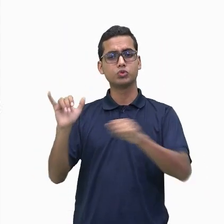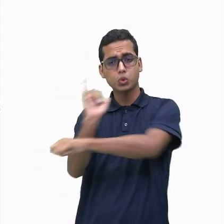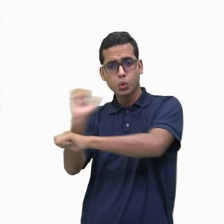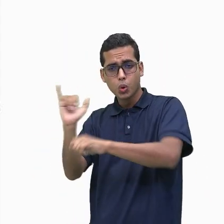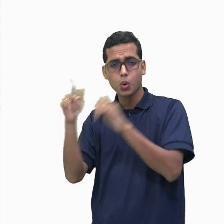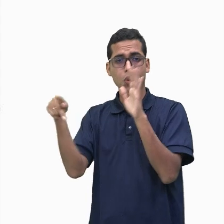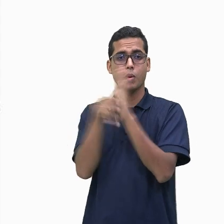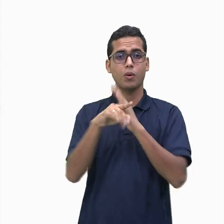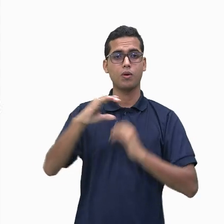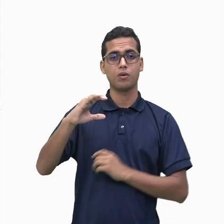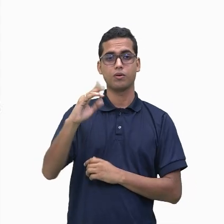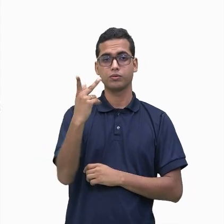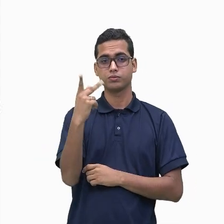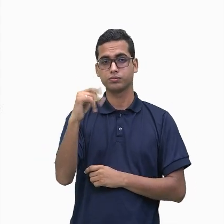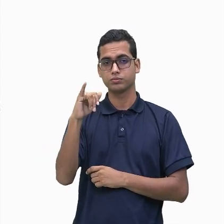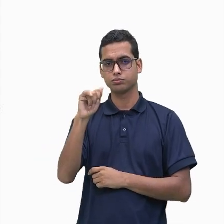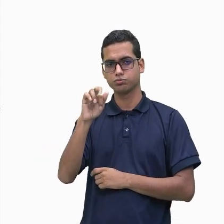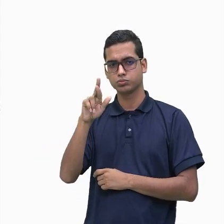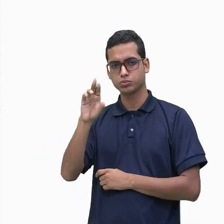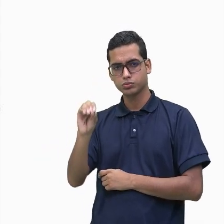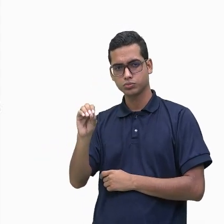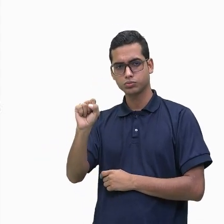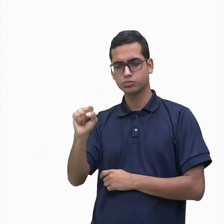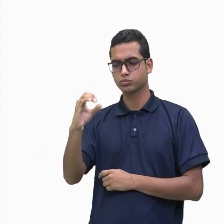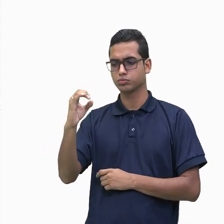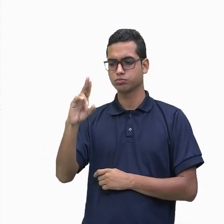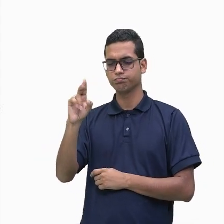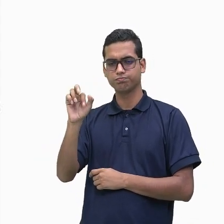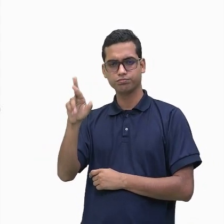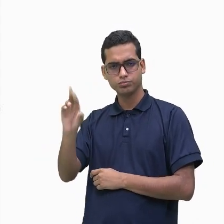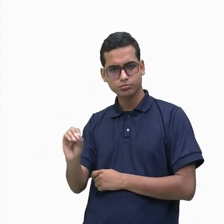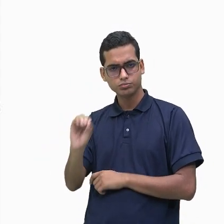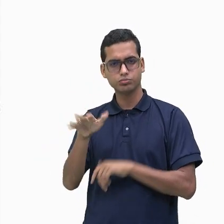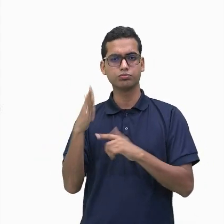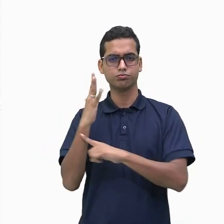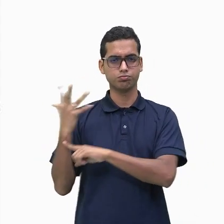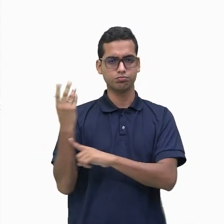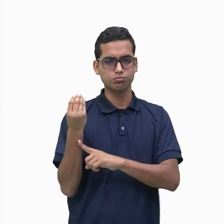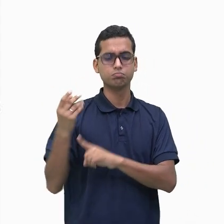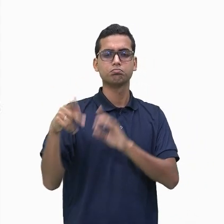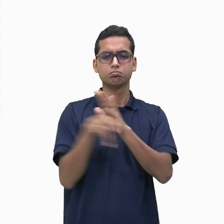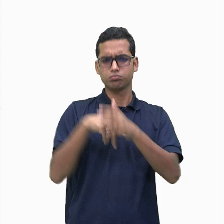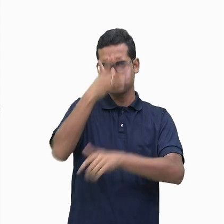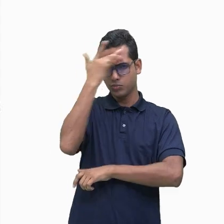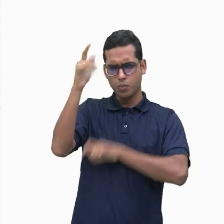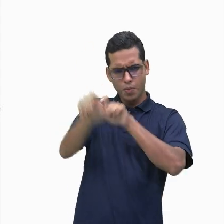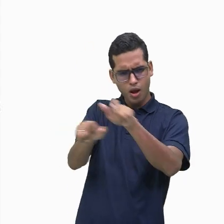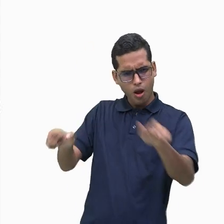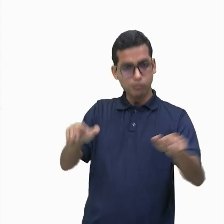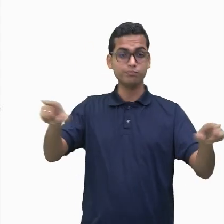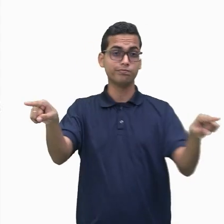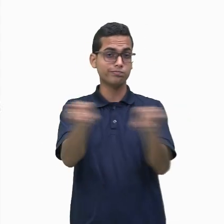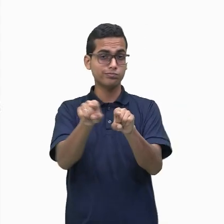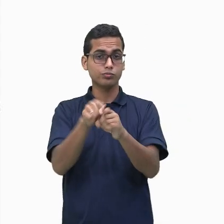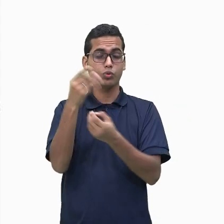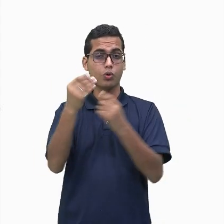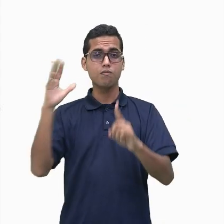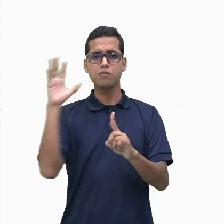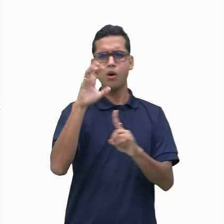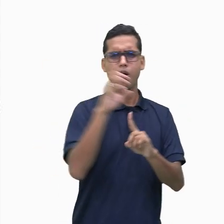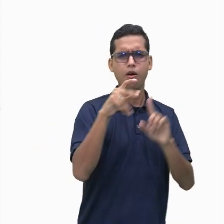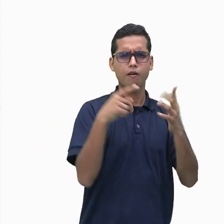do chiaroscuro, quais os artistas que consolidaram e como ela influenciou outras obras, né, de